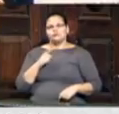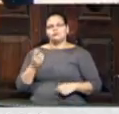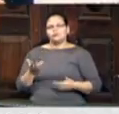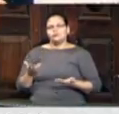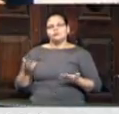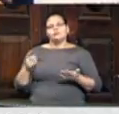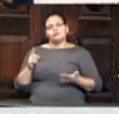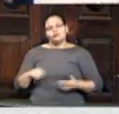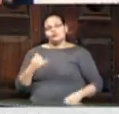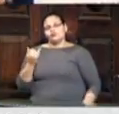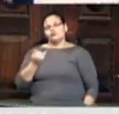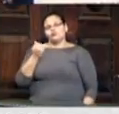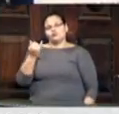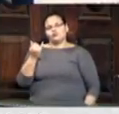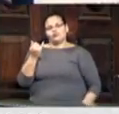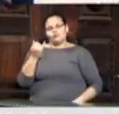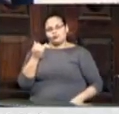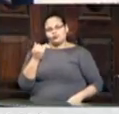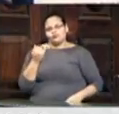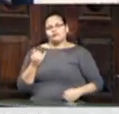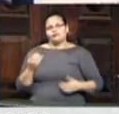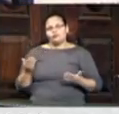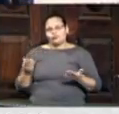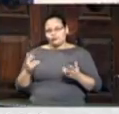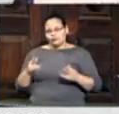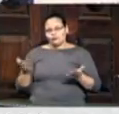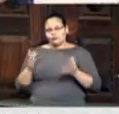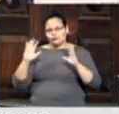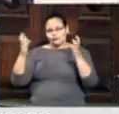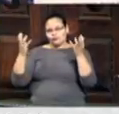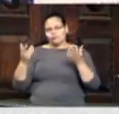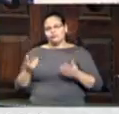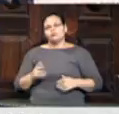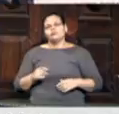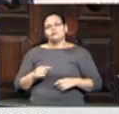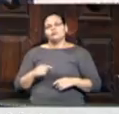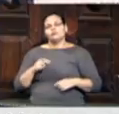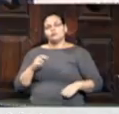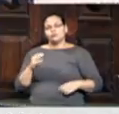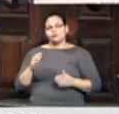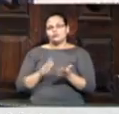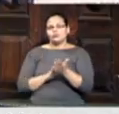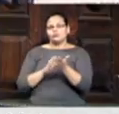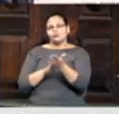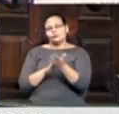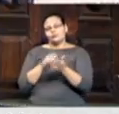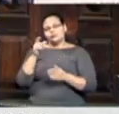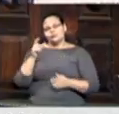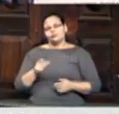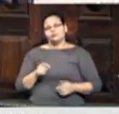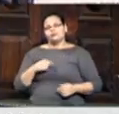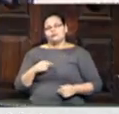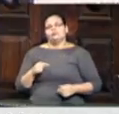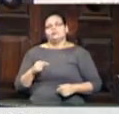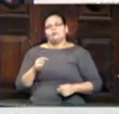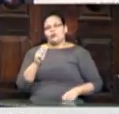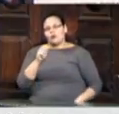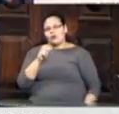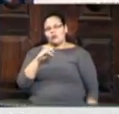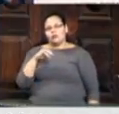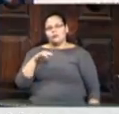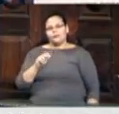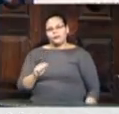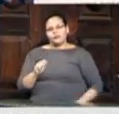evento dessa importância homenageando a Academia Carioca de